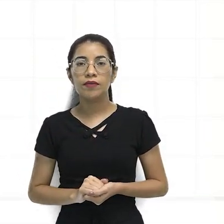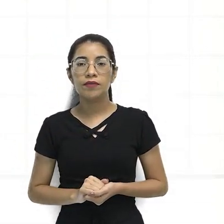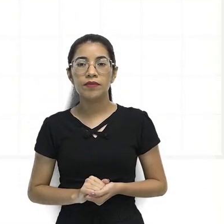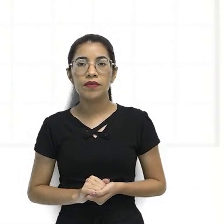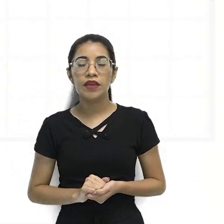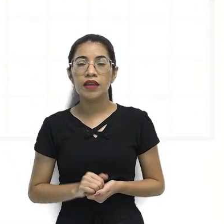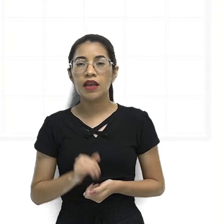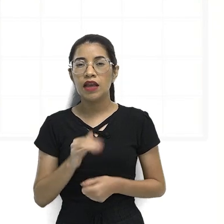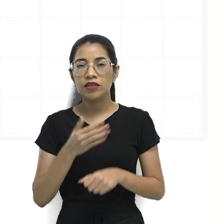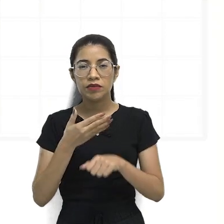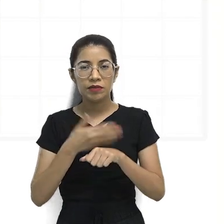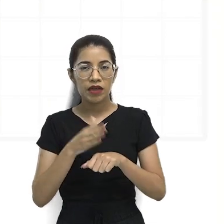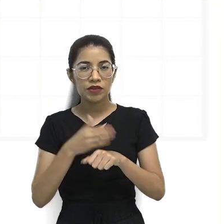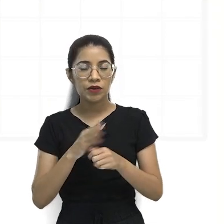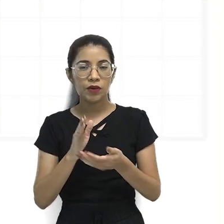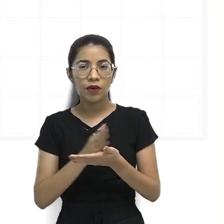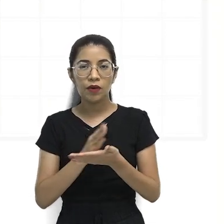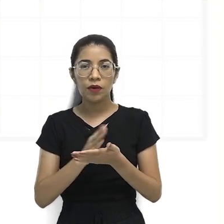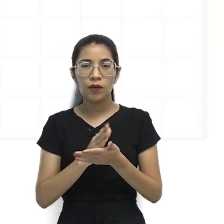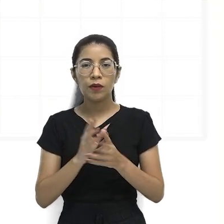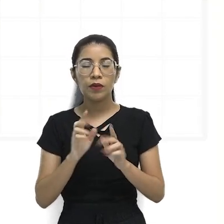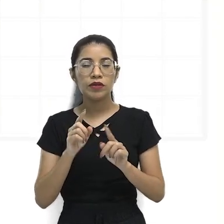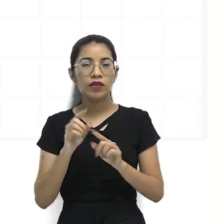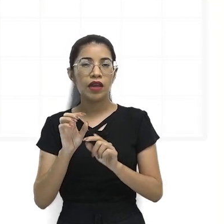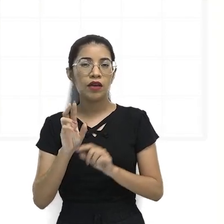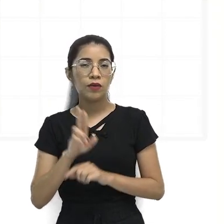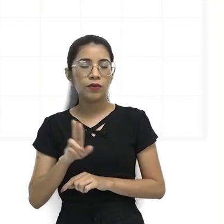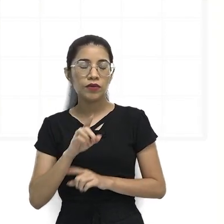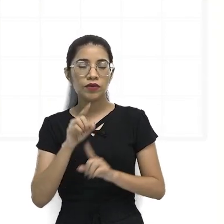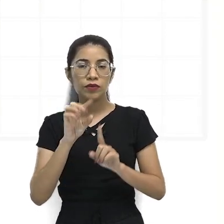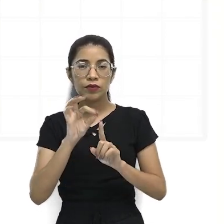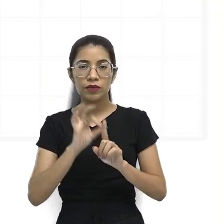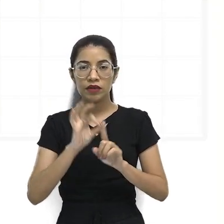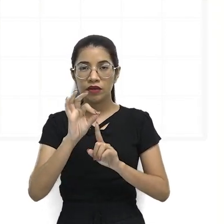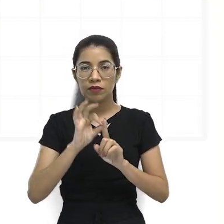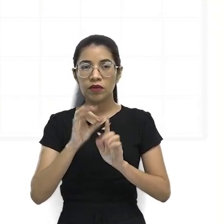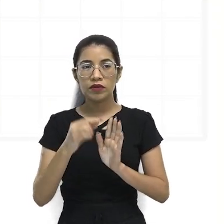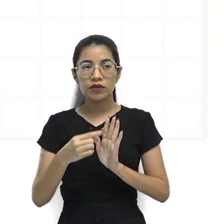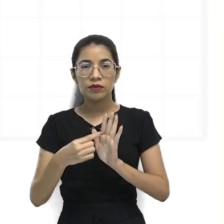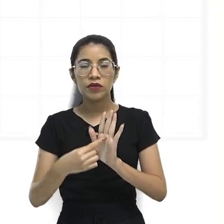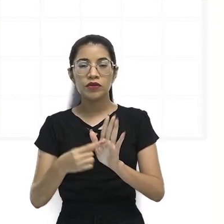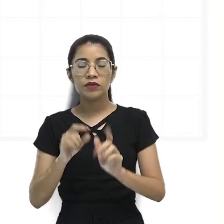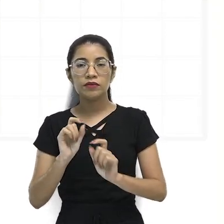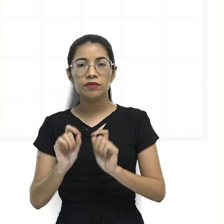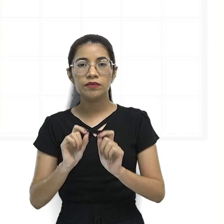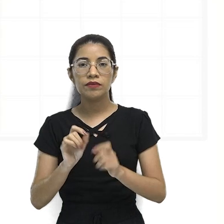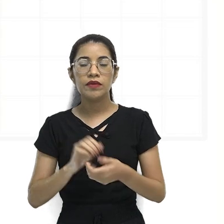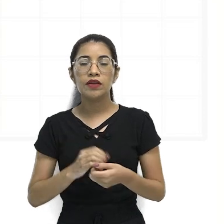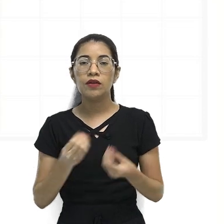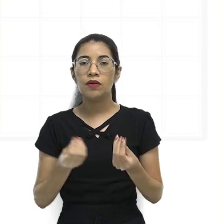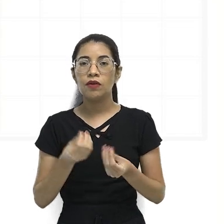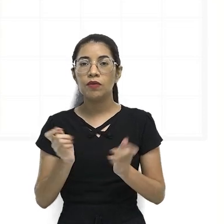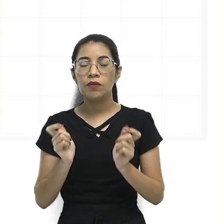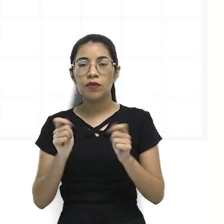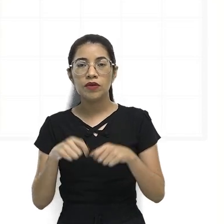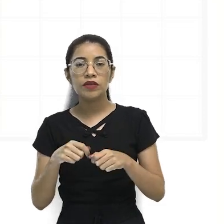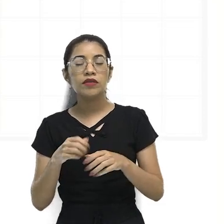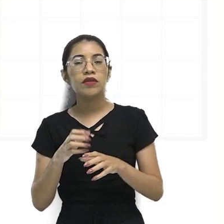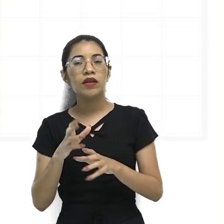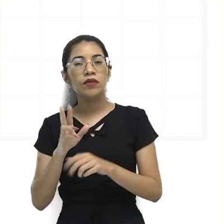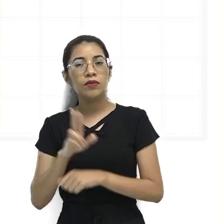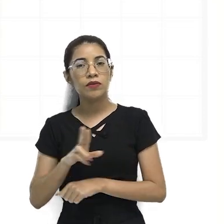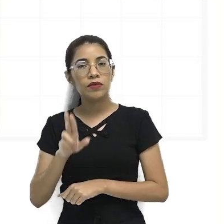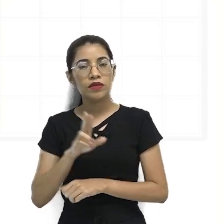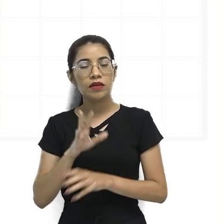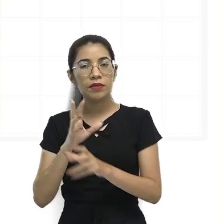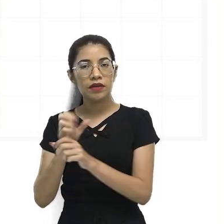Fizemos aqui alguns exercícios envolvendo o termômetro, né? Nós mostramos para vocês como que os termômetros são